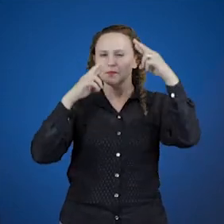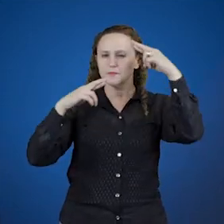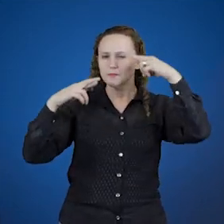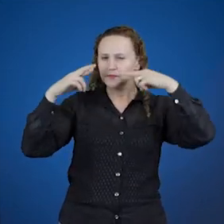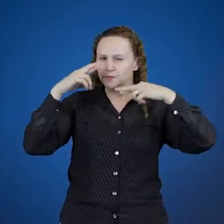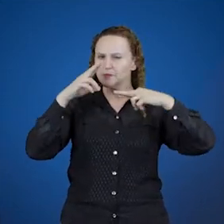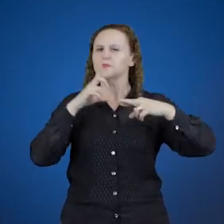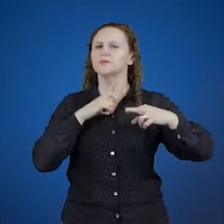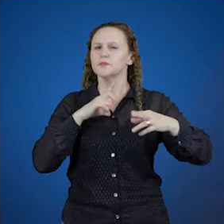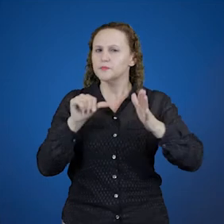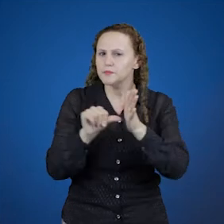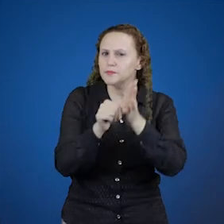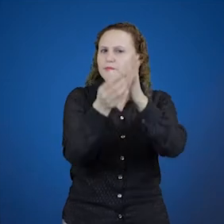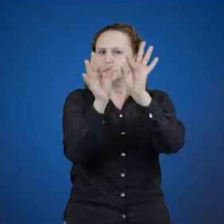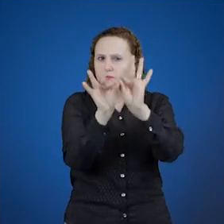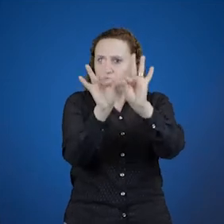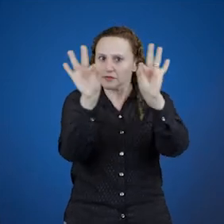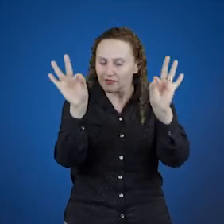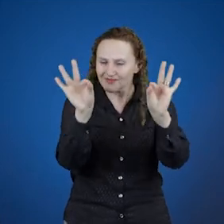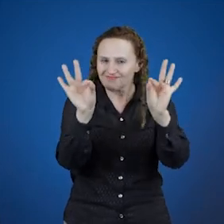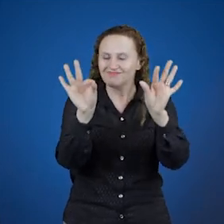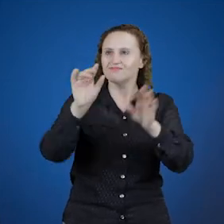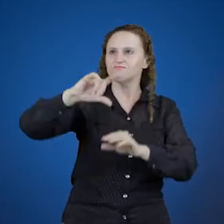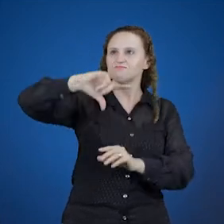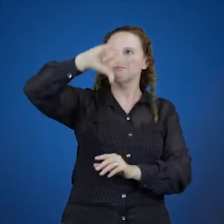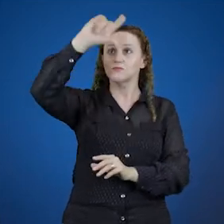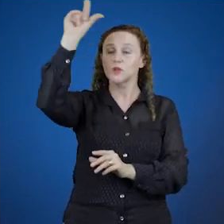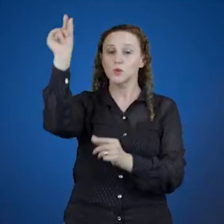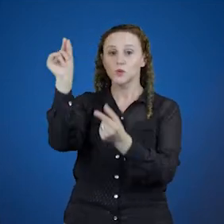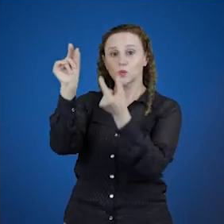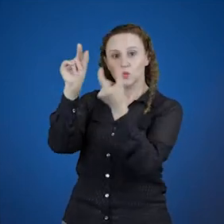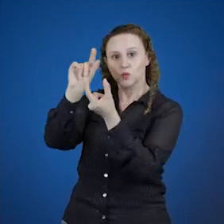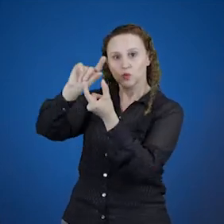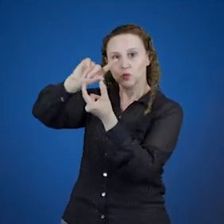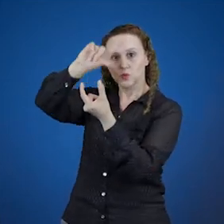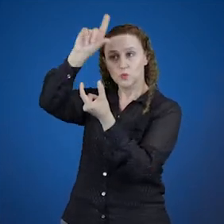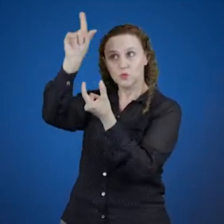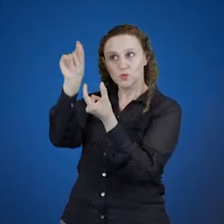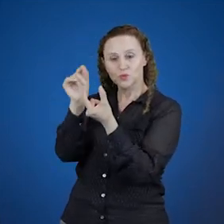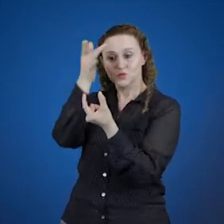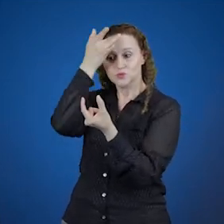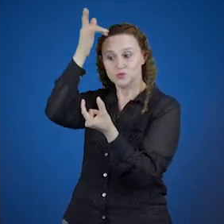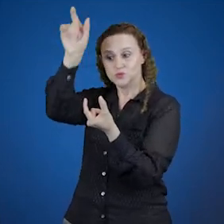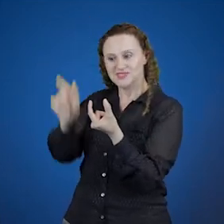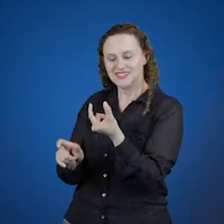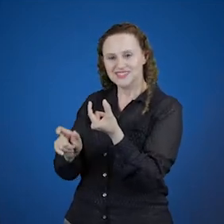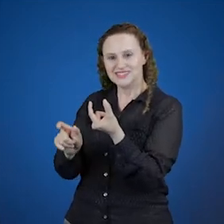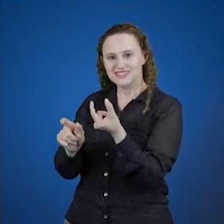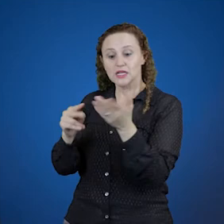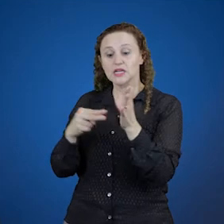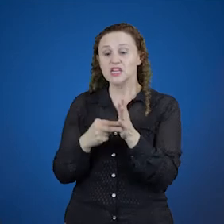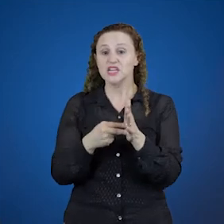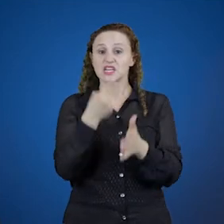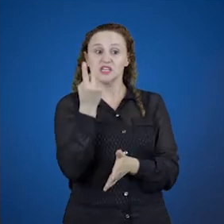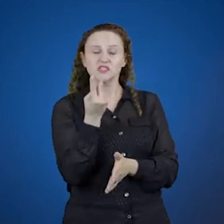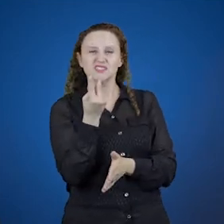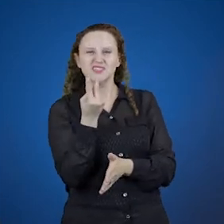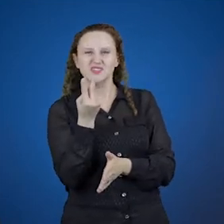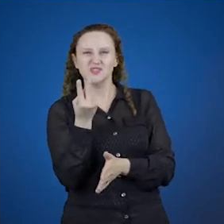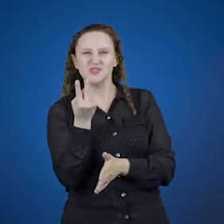e observe que eu tenho na primeira frase a palavra luz exercendo a função de sujeito da oração na segunda